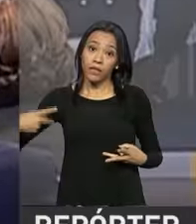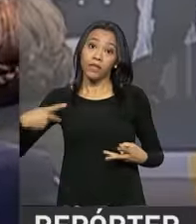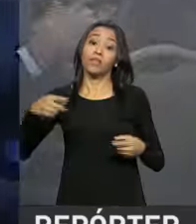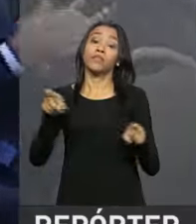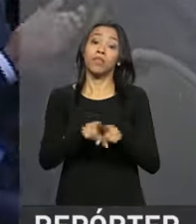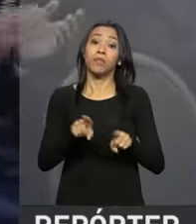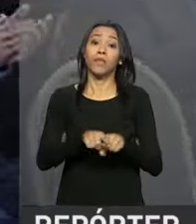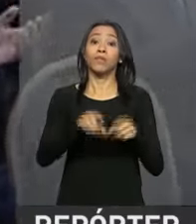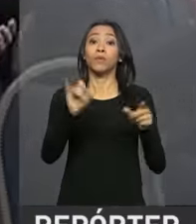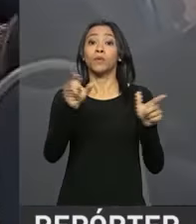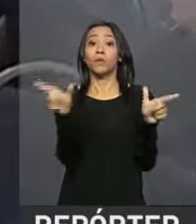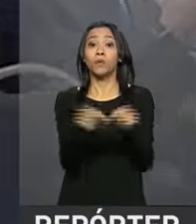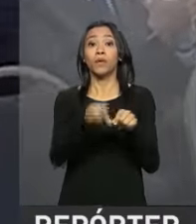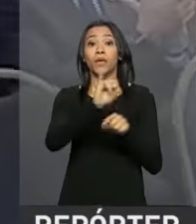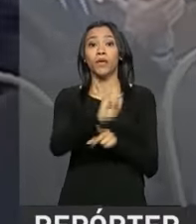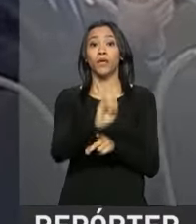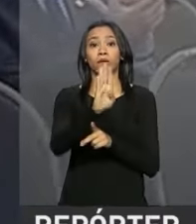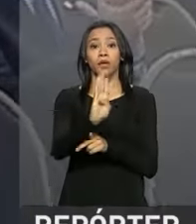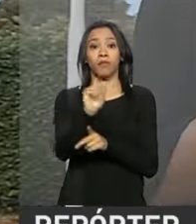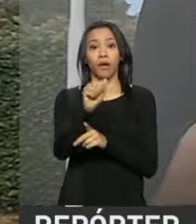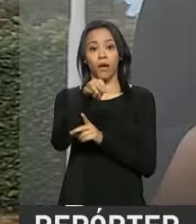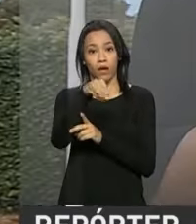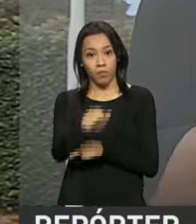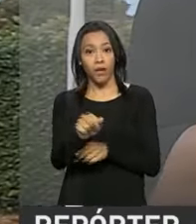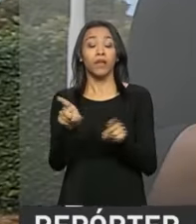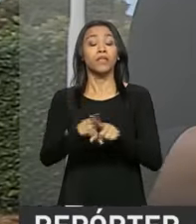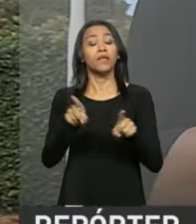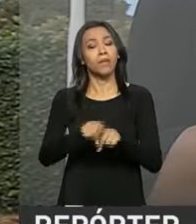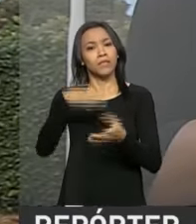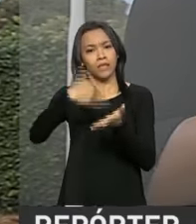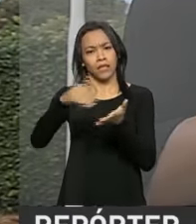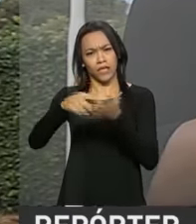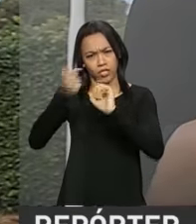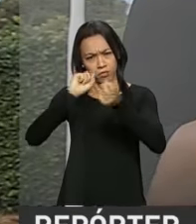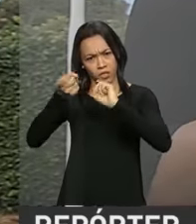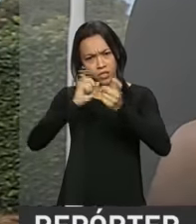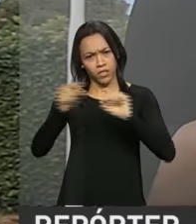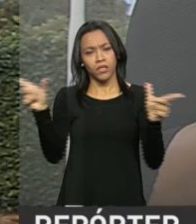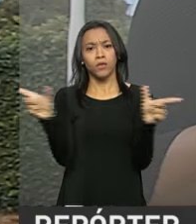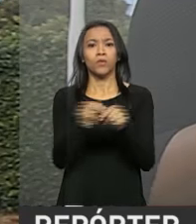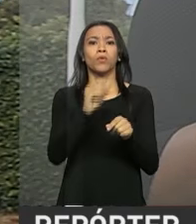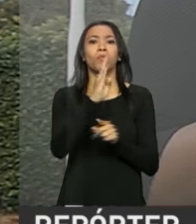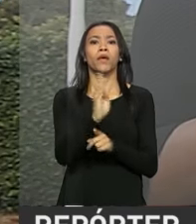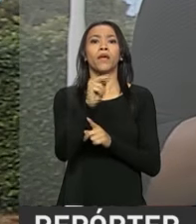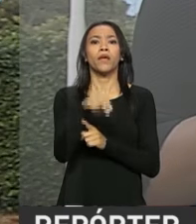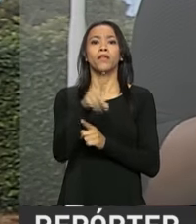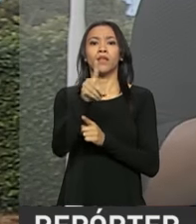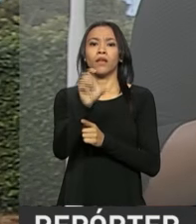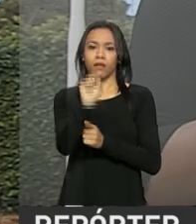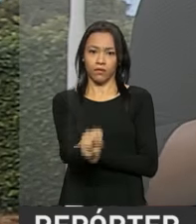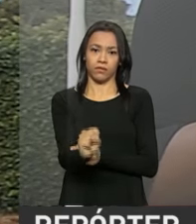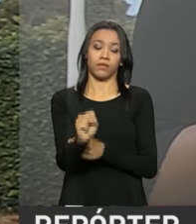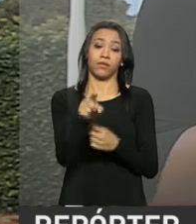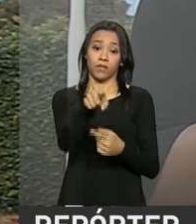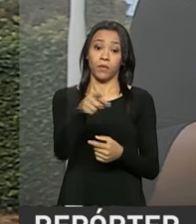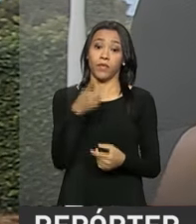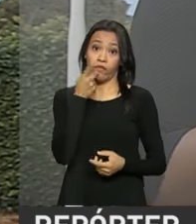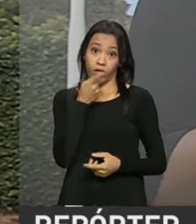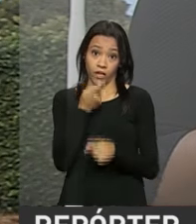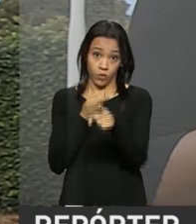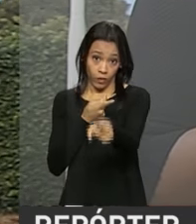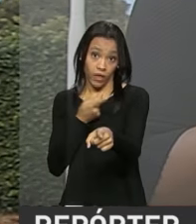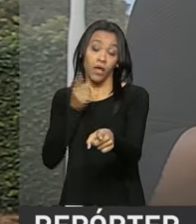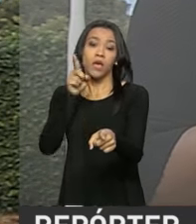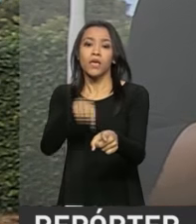e do Conselho de Administração do BNDES. O ministro da Defesa, Raul Jungmann, afirmou que projetos estratégicos para o país,